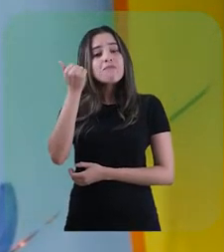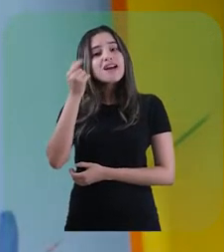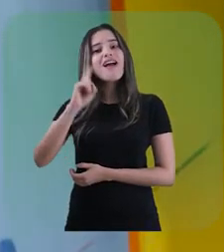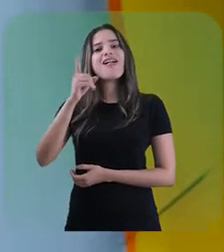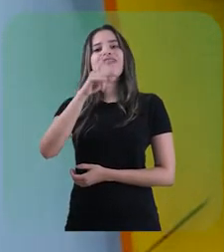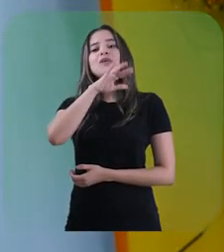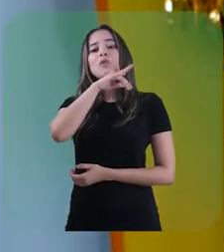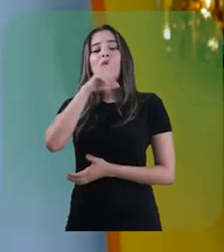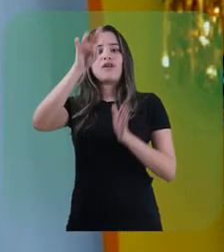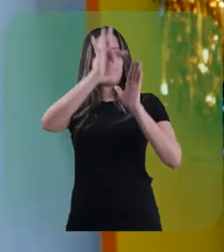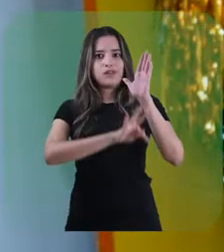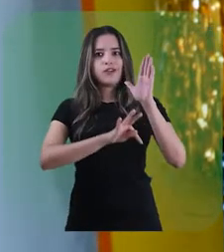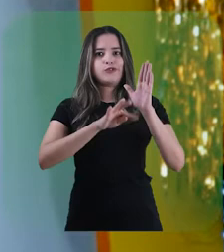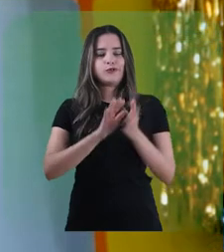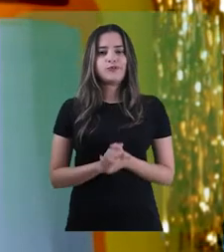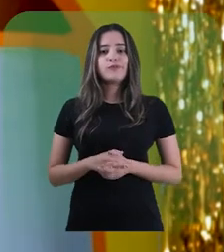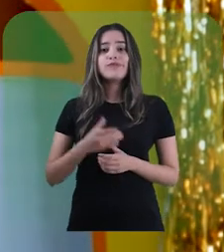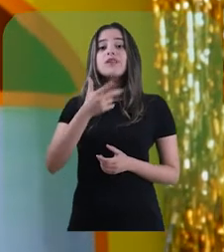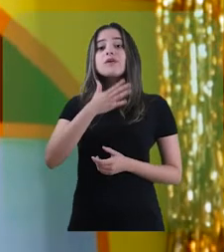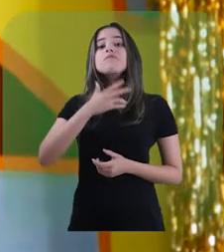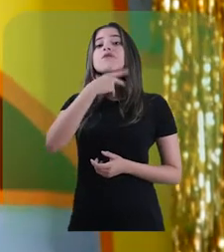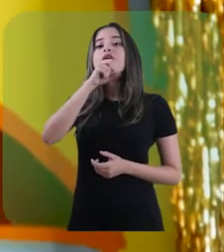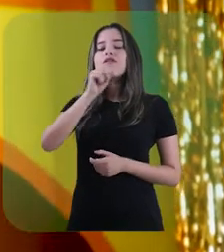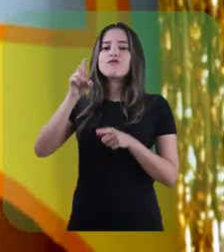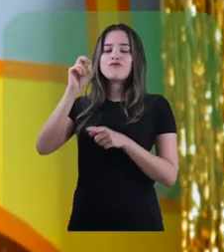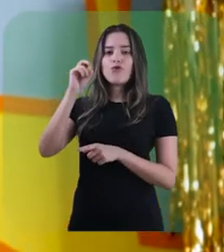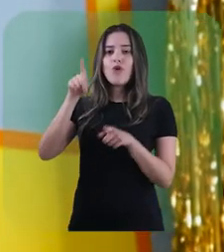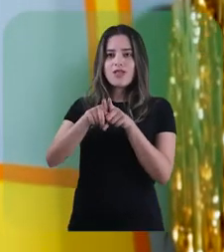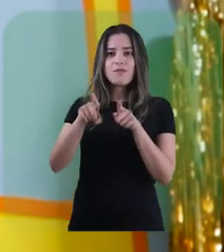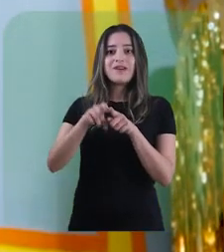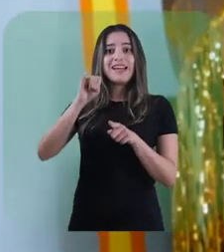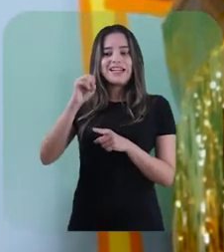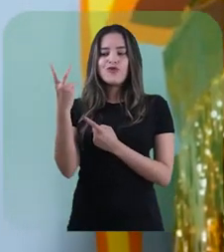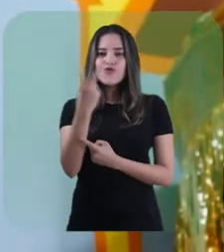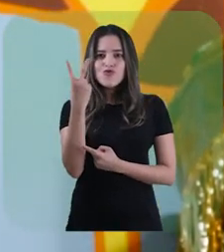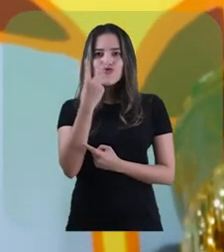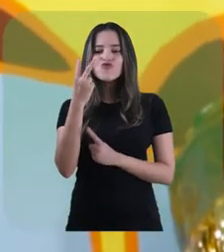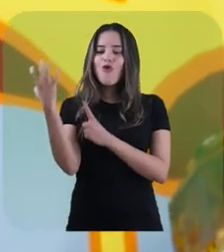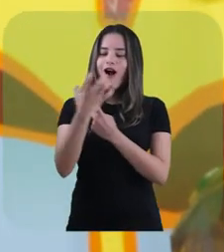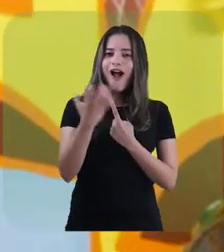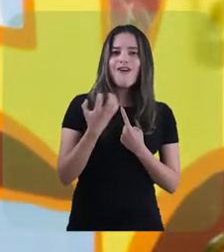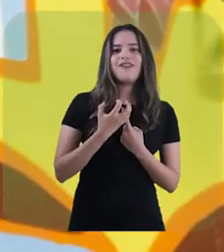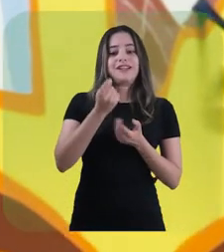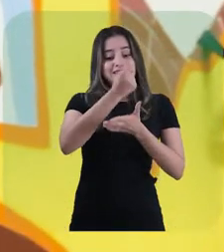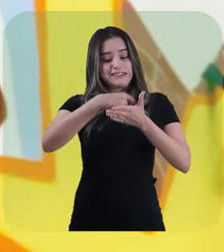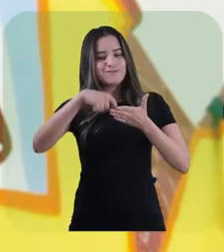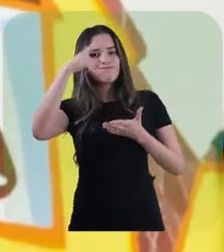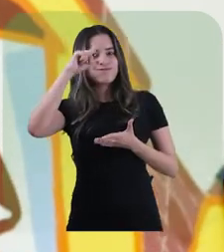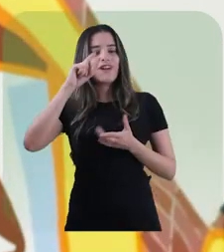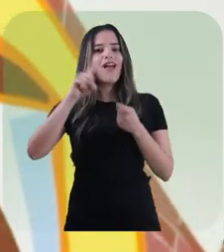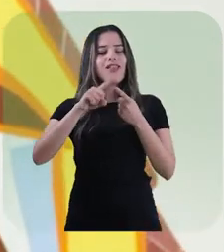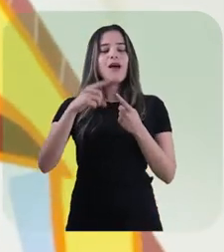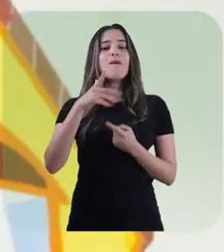predominam muito na minha ideia de escrita principalmente essa ideia mais popular e